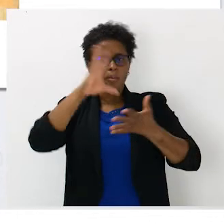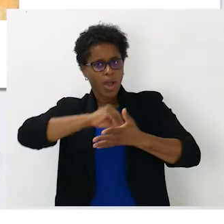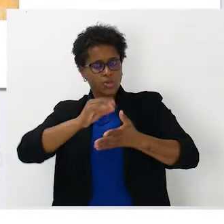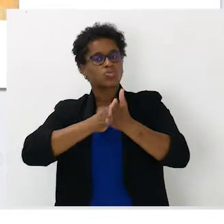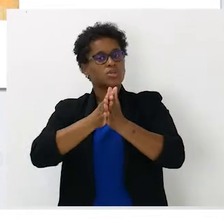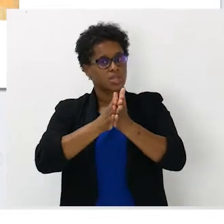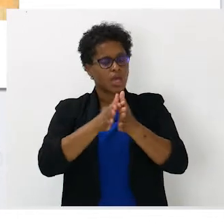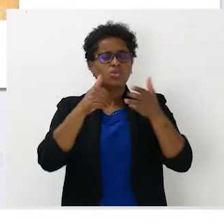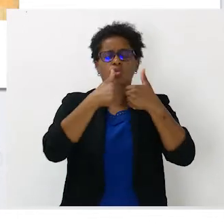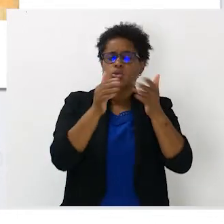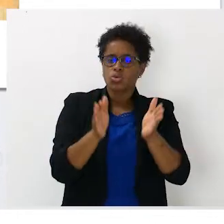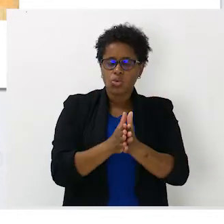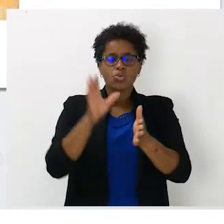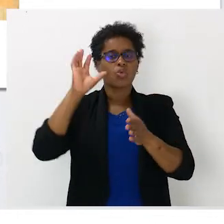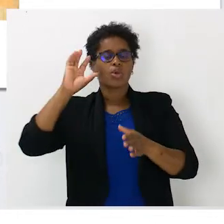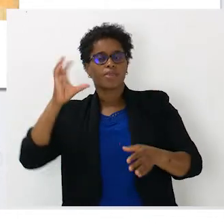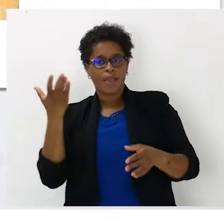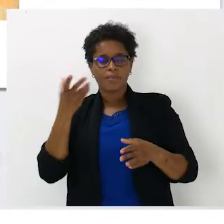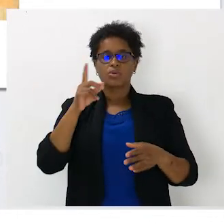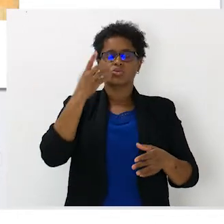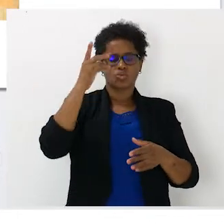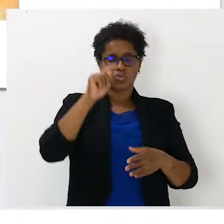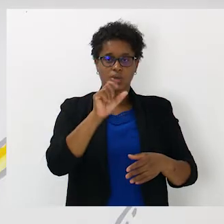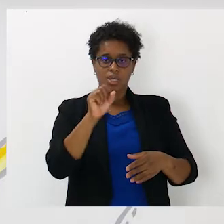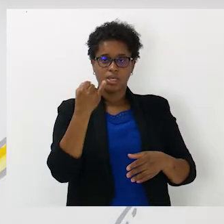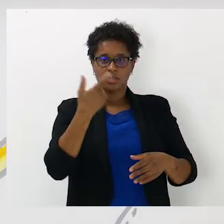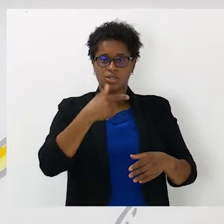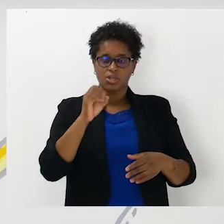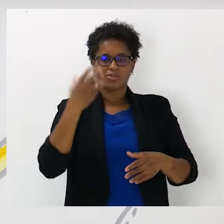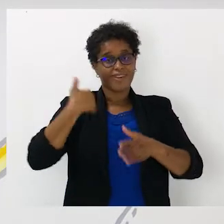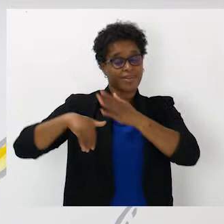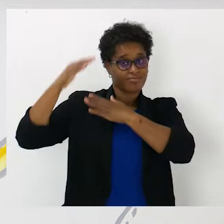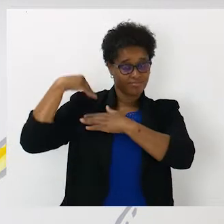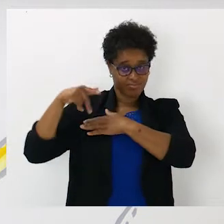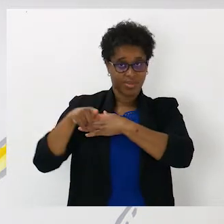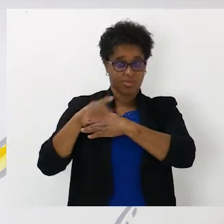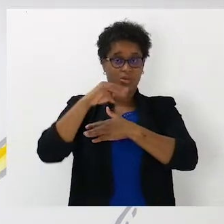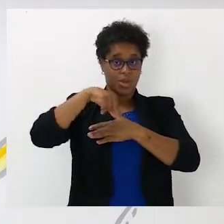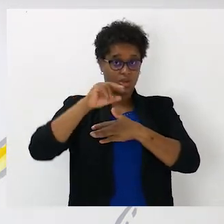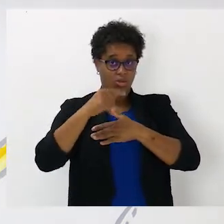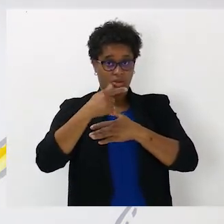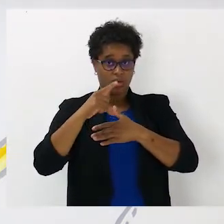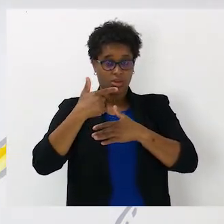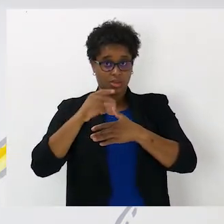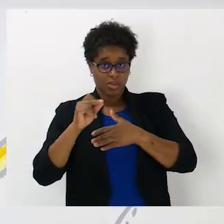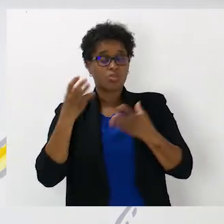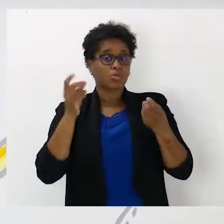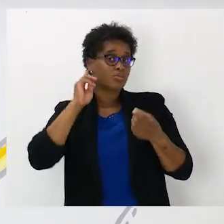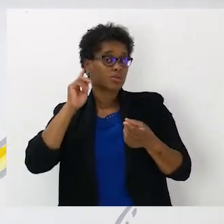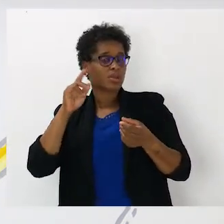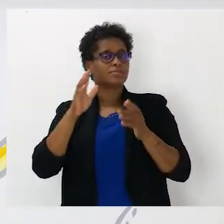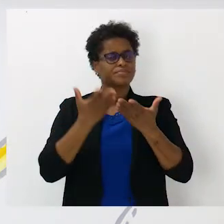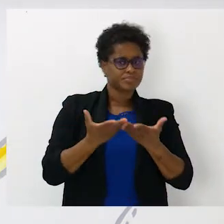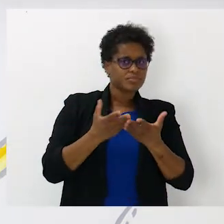usados de todos os tempos no Egito Antigo. Uma nota muito importante: os deuses também entravam